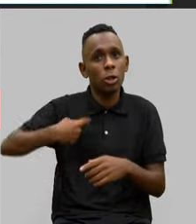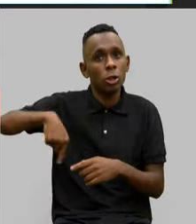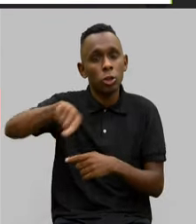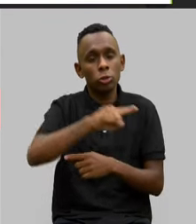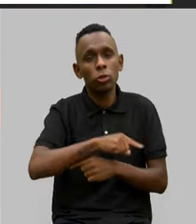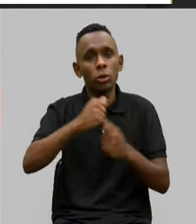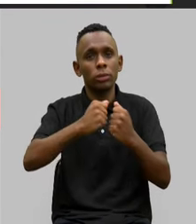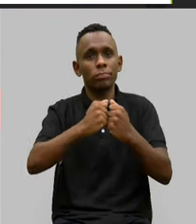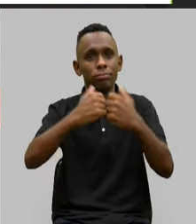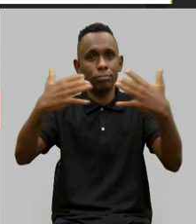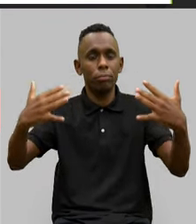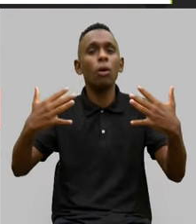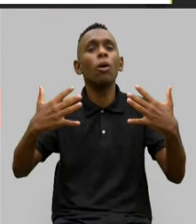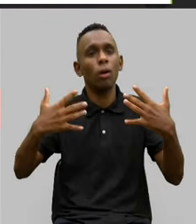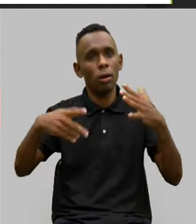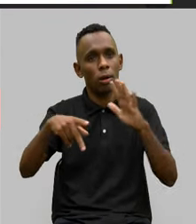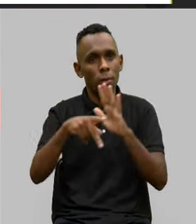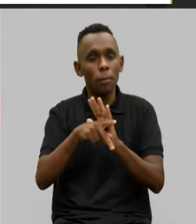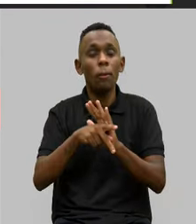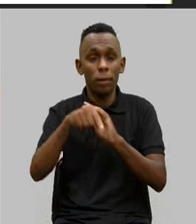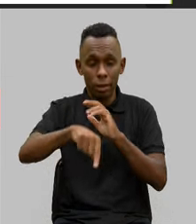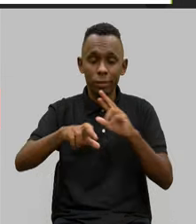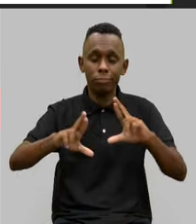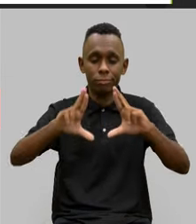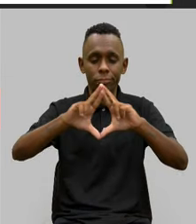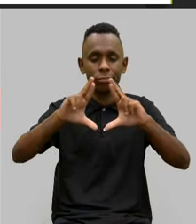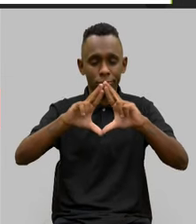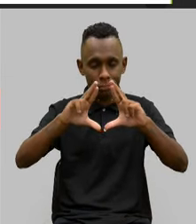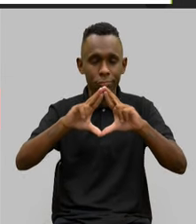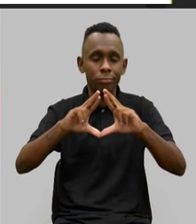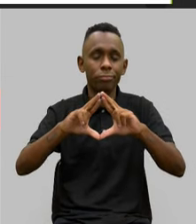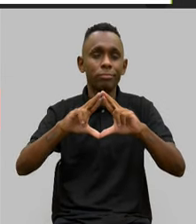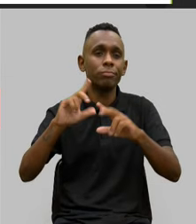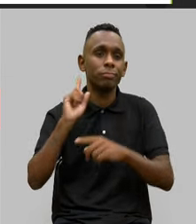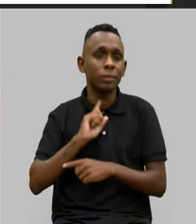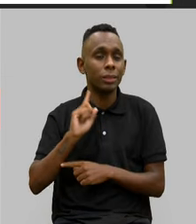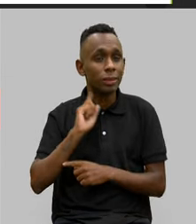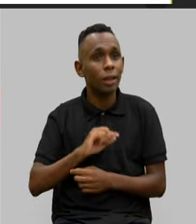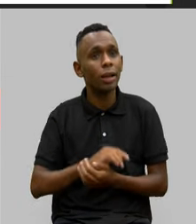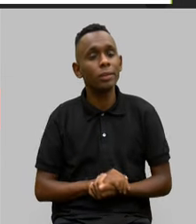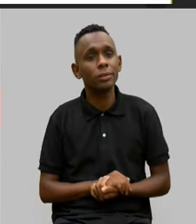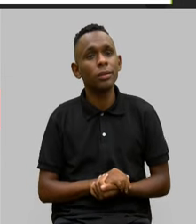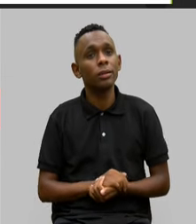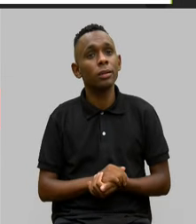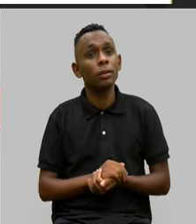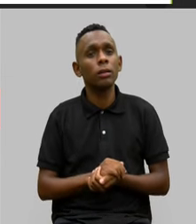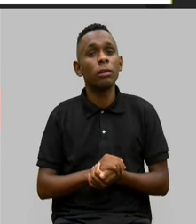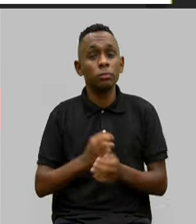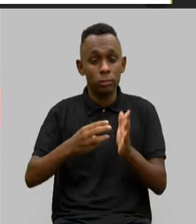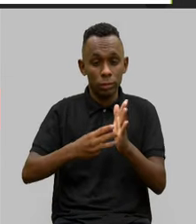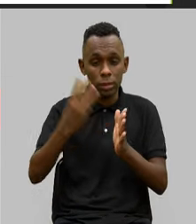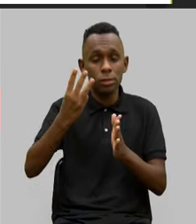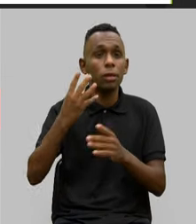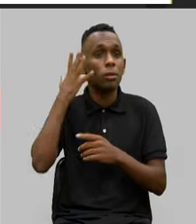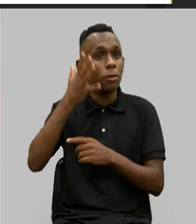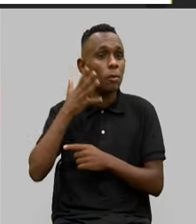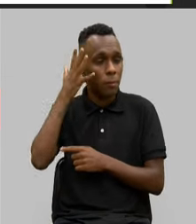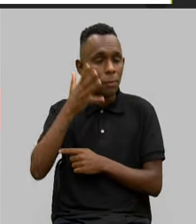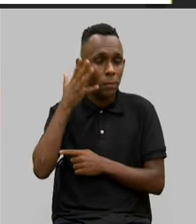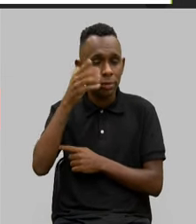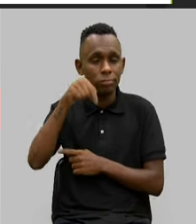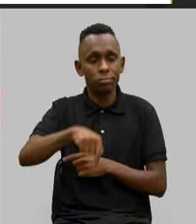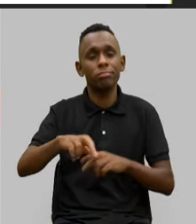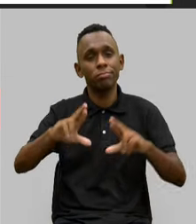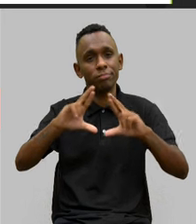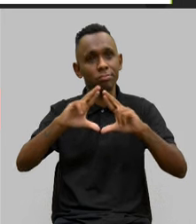Assembleia a Assembleia Legislativa do Estado de Minas Gerais eh é a terceira vez que eu falo numa Assembleia